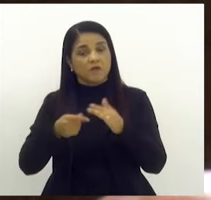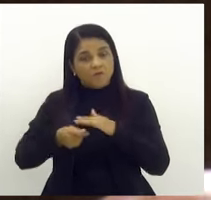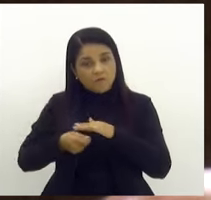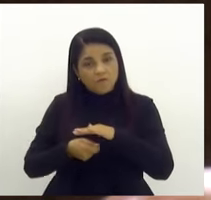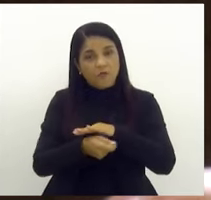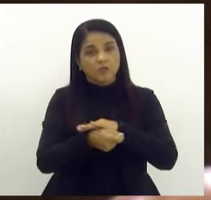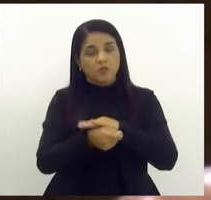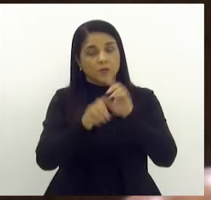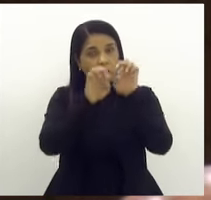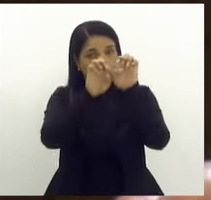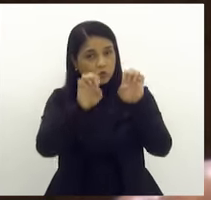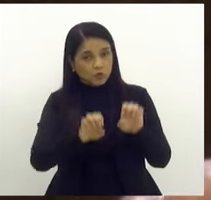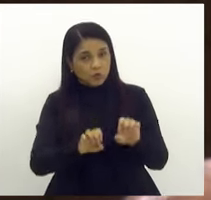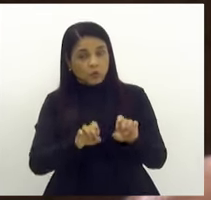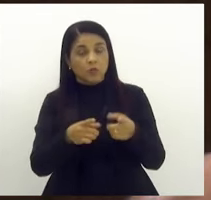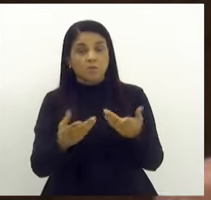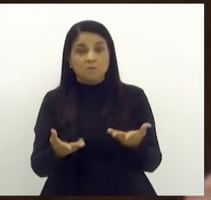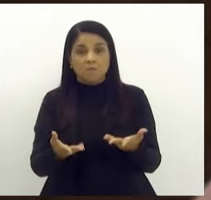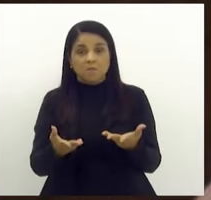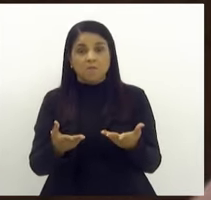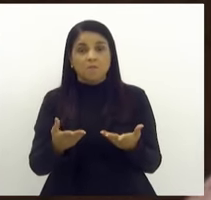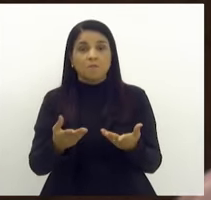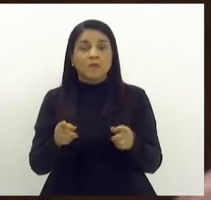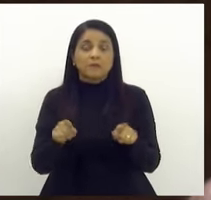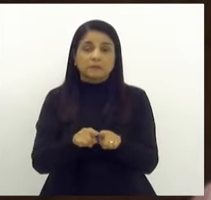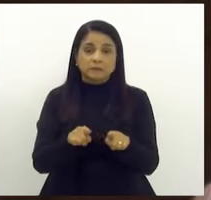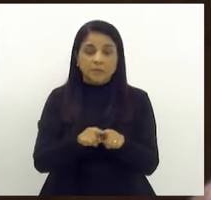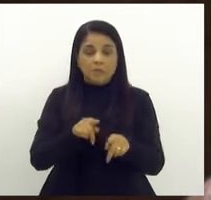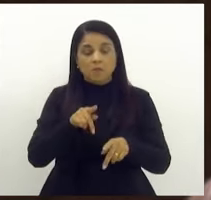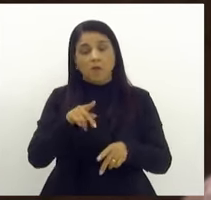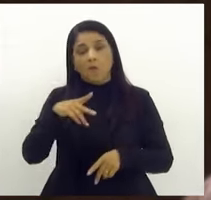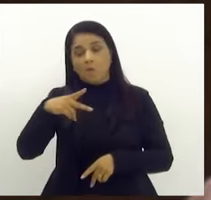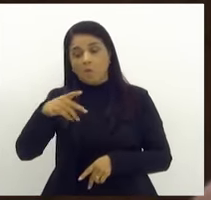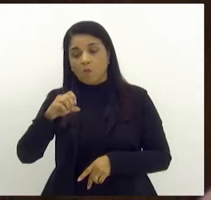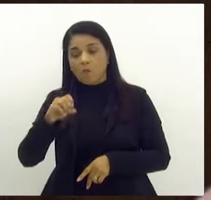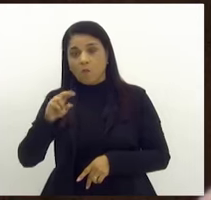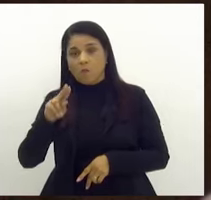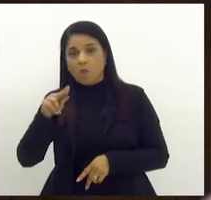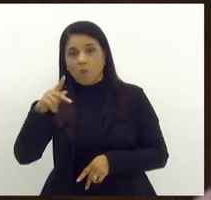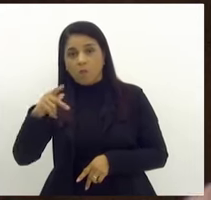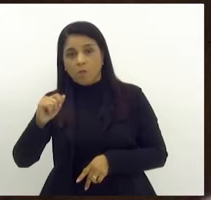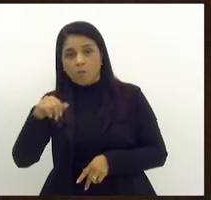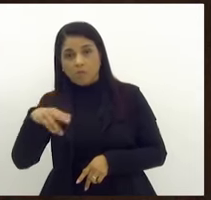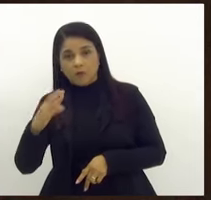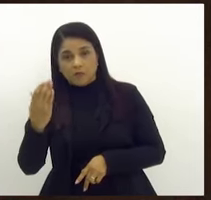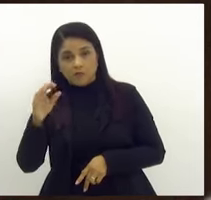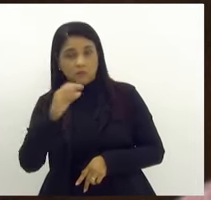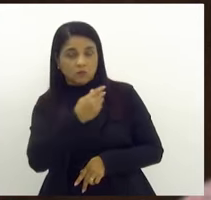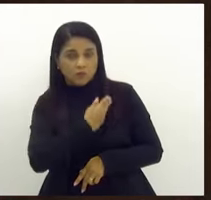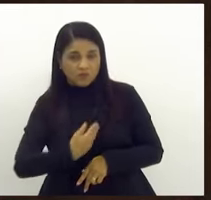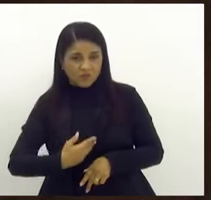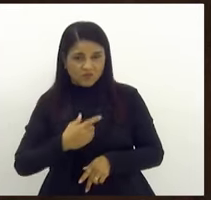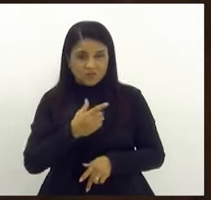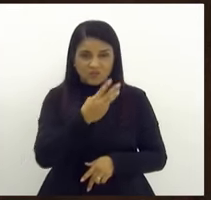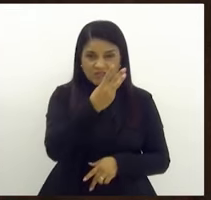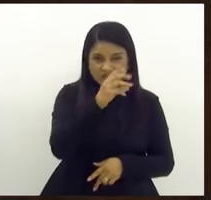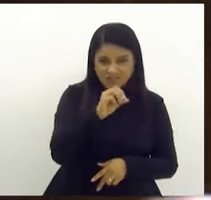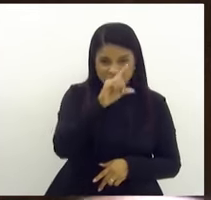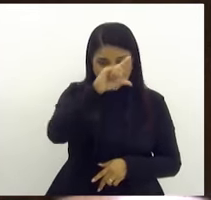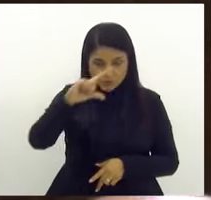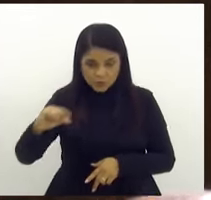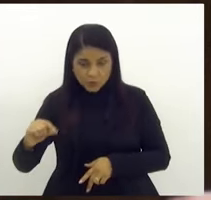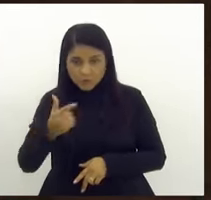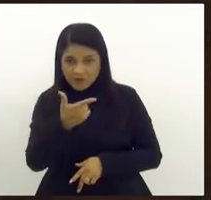em infraestrutura mas sobretudo para ter uma poupança pro governo então diminuir de 30 para 20% essa